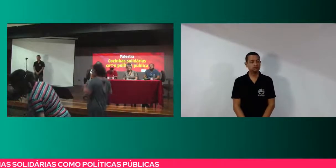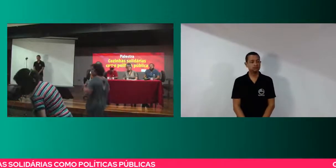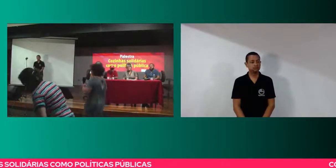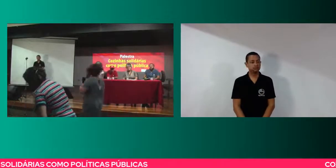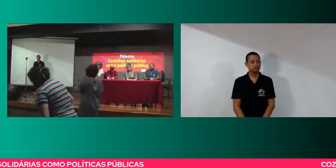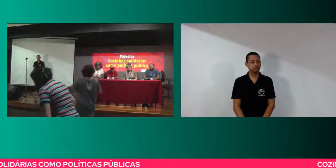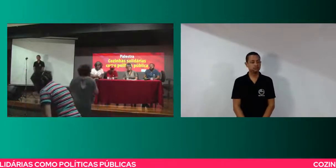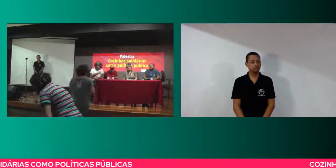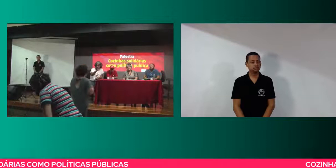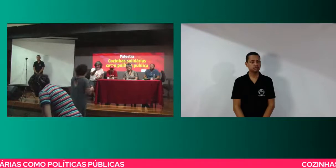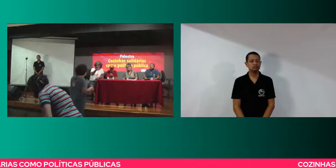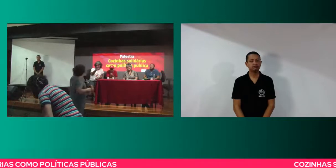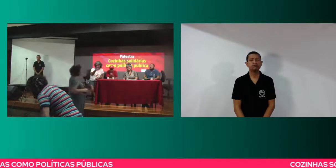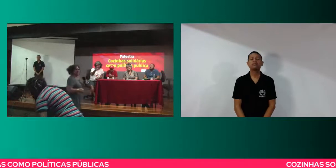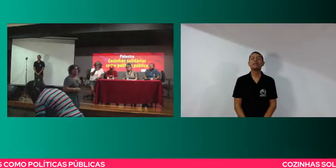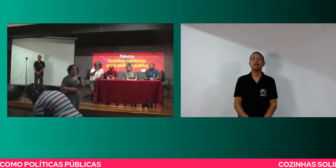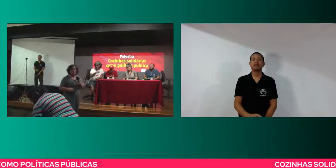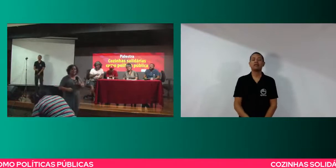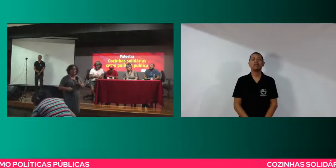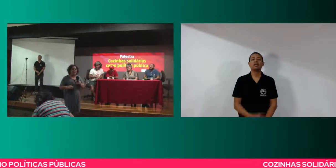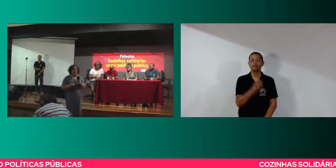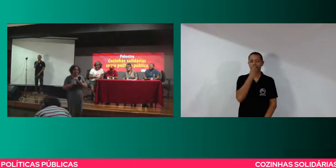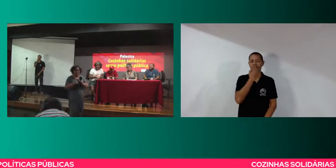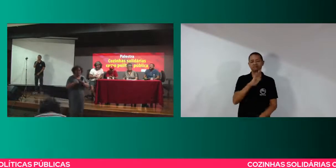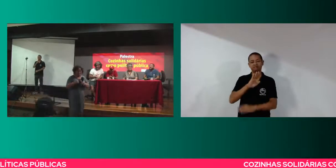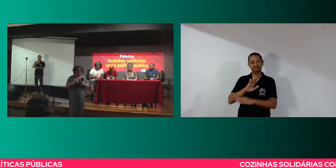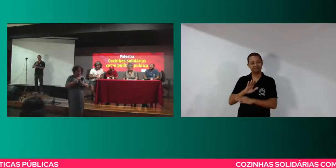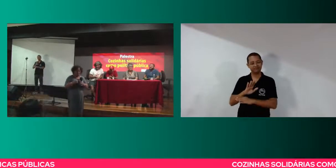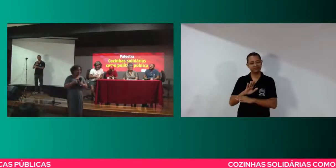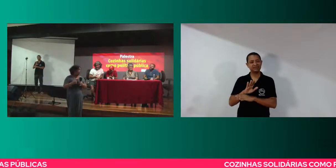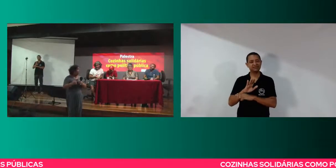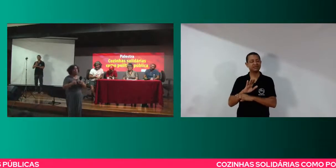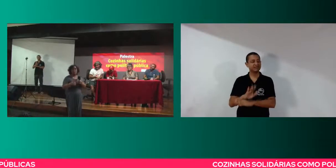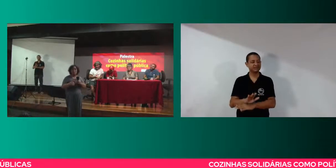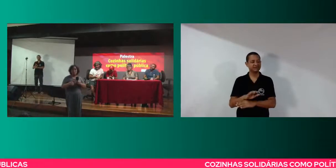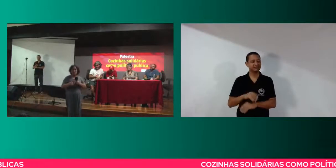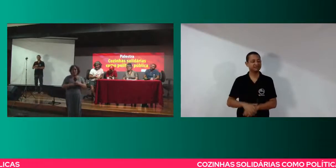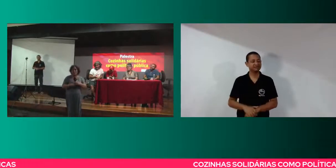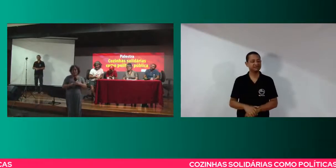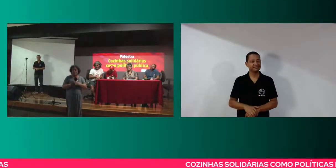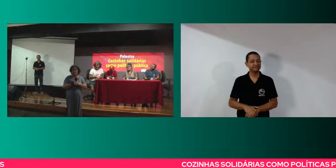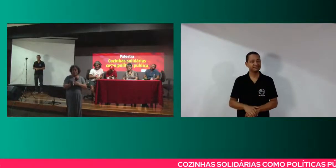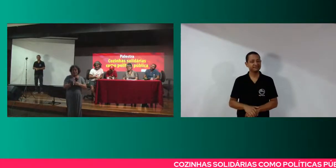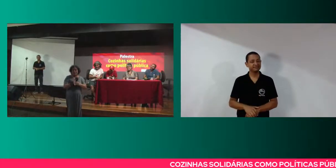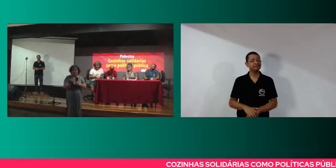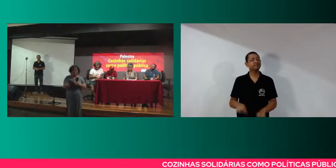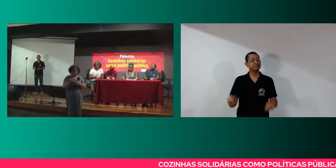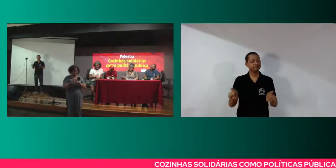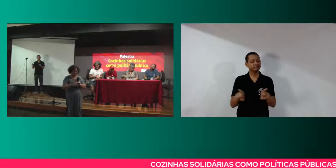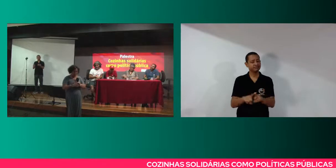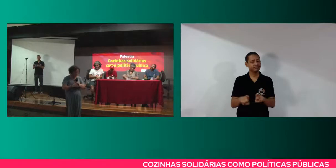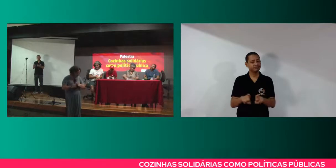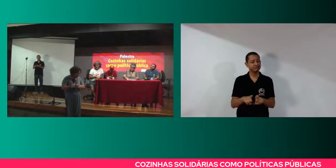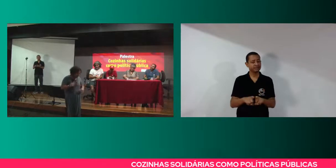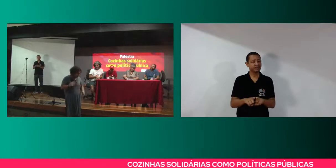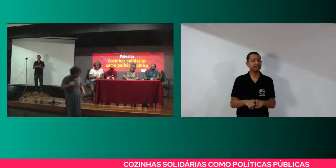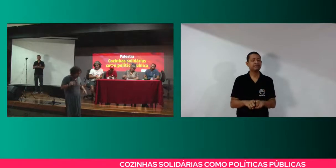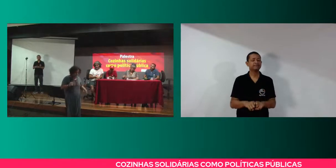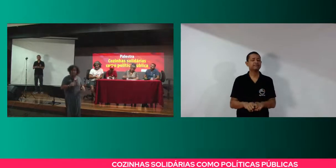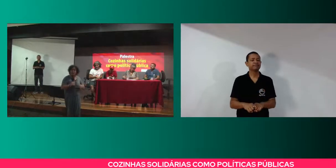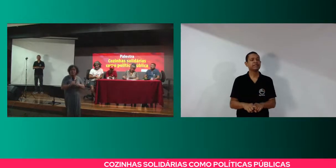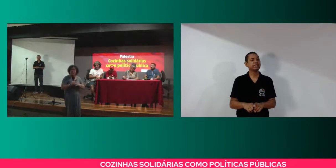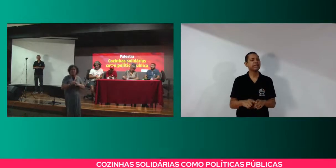Oi boa tarde também como caminhamento queria